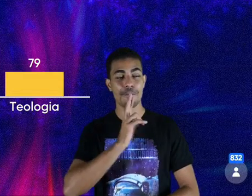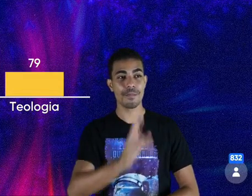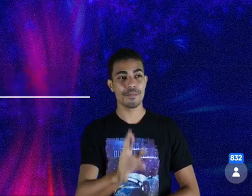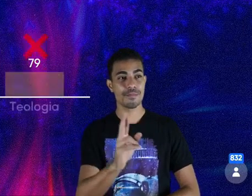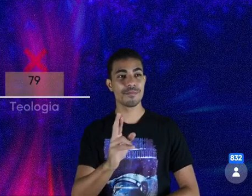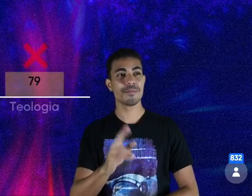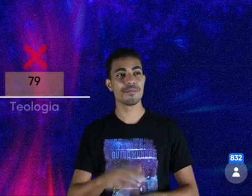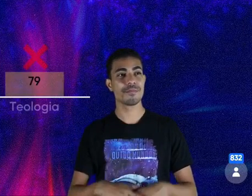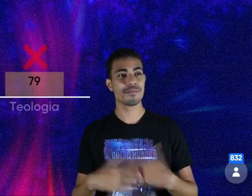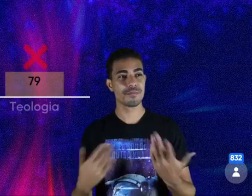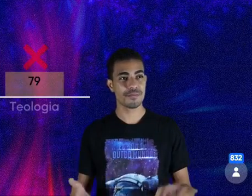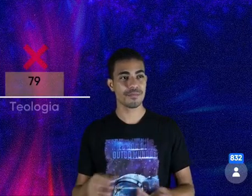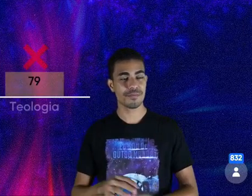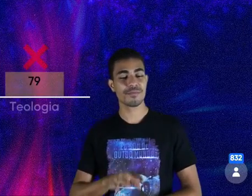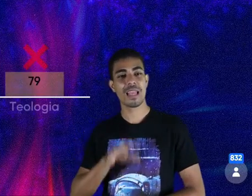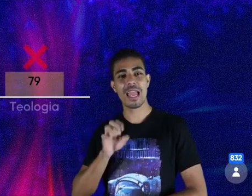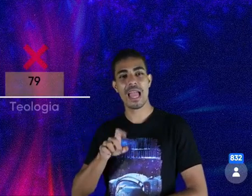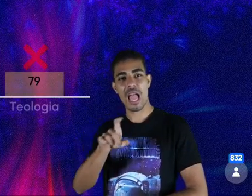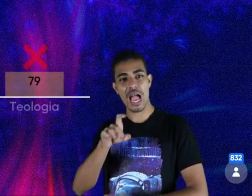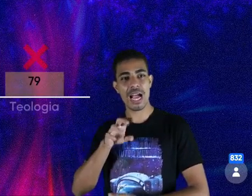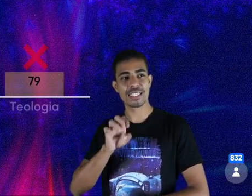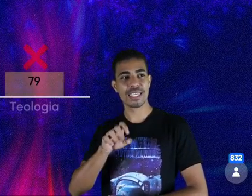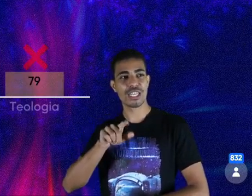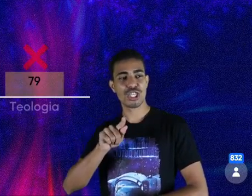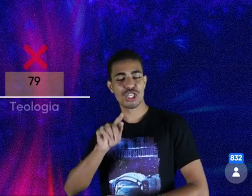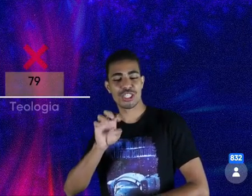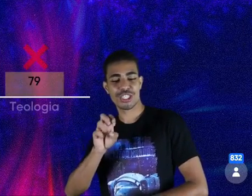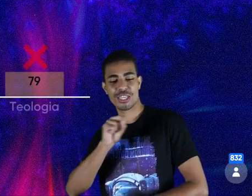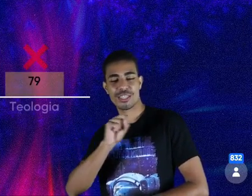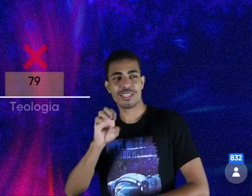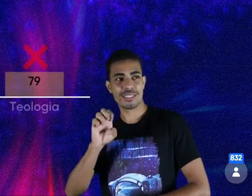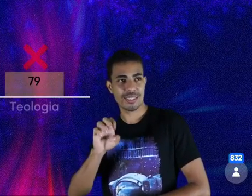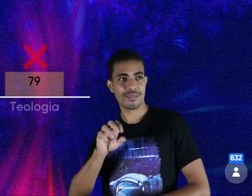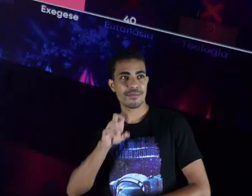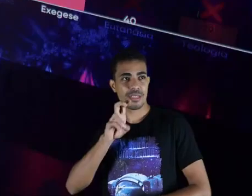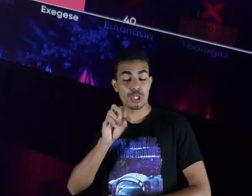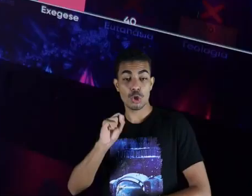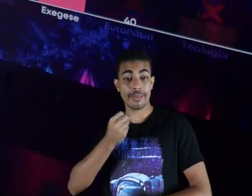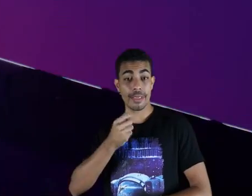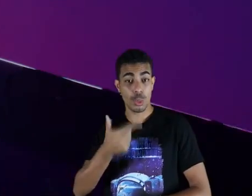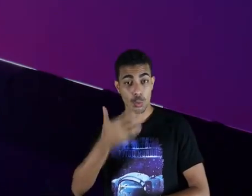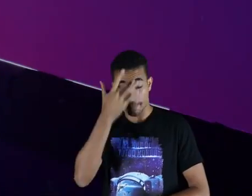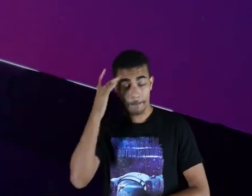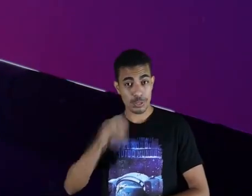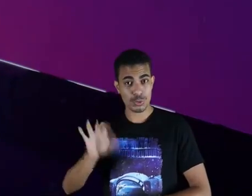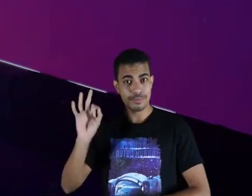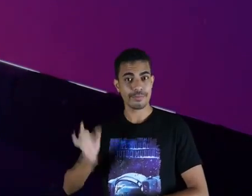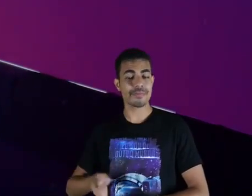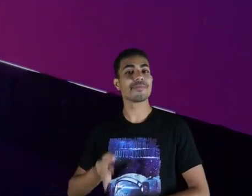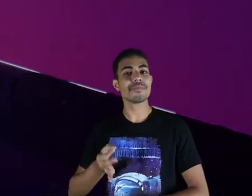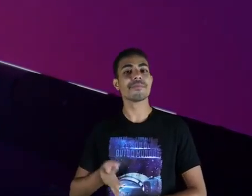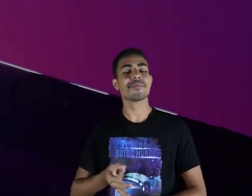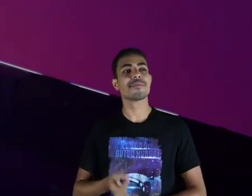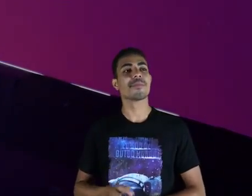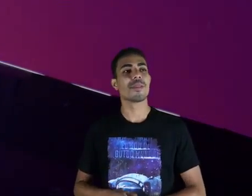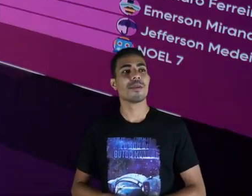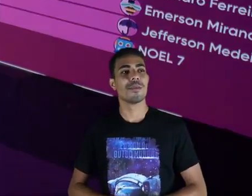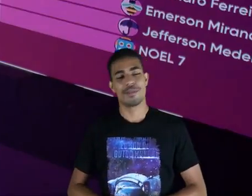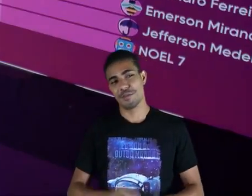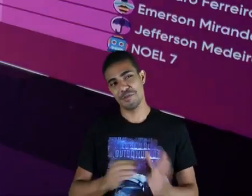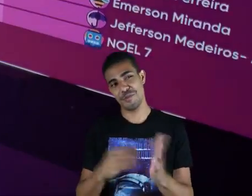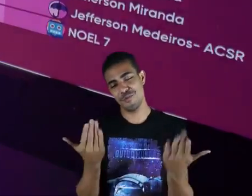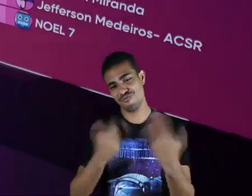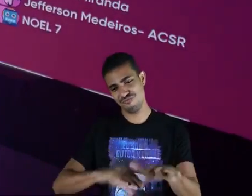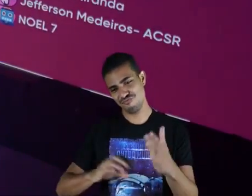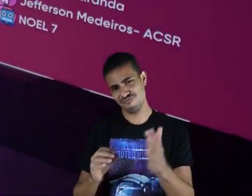resultado dessa questão. Exegese, responderam 582 pessoas no concurso internacional